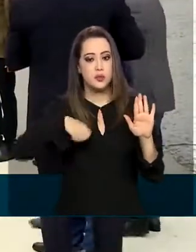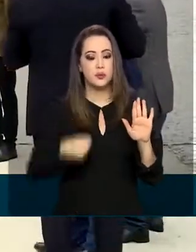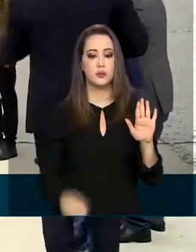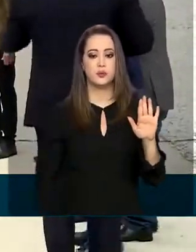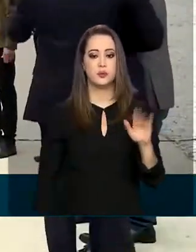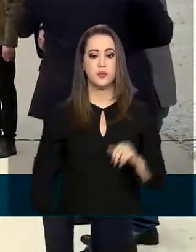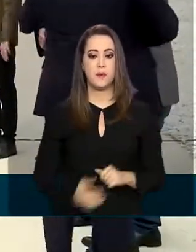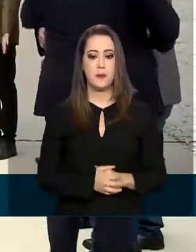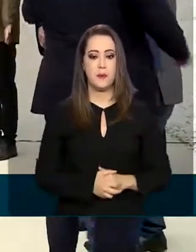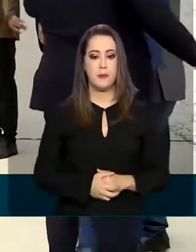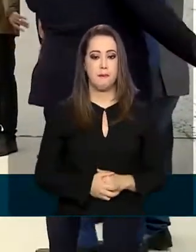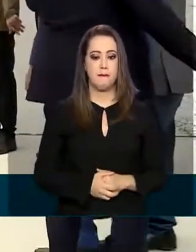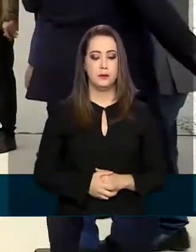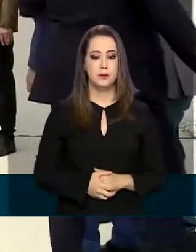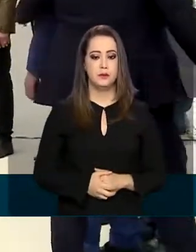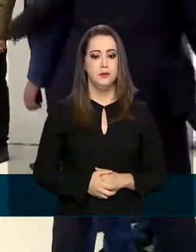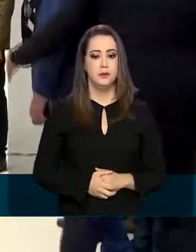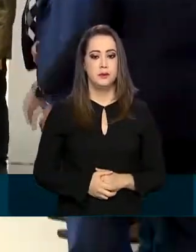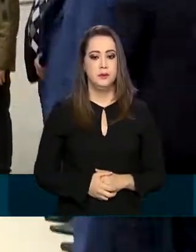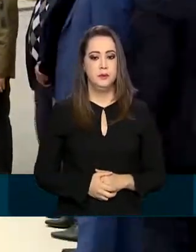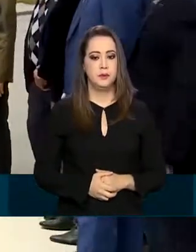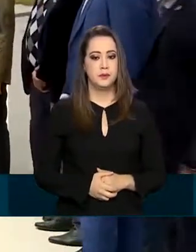Tô frente. Aí.